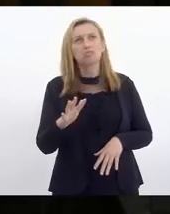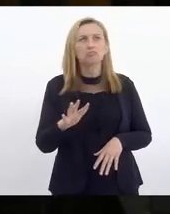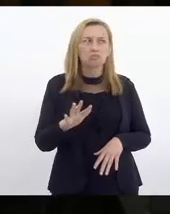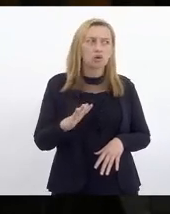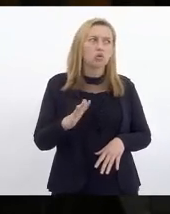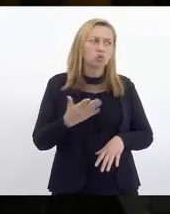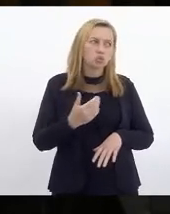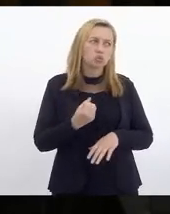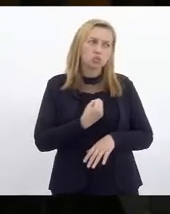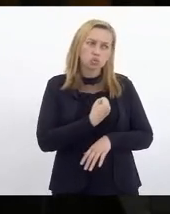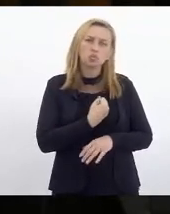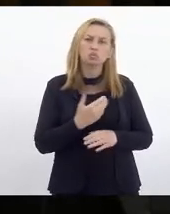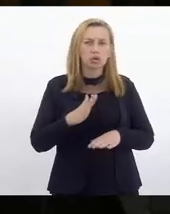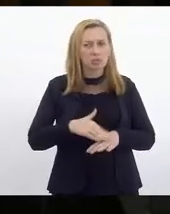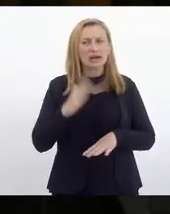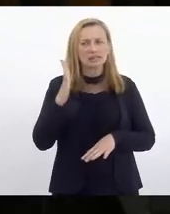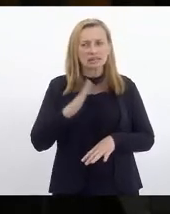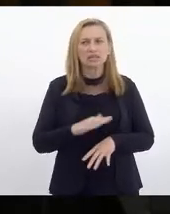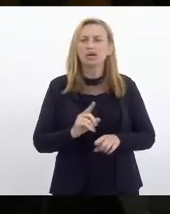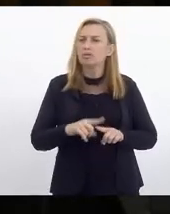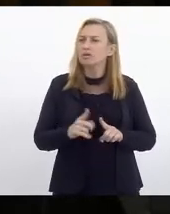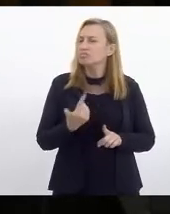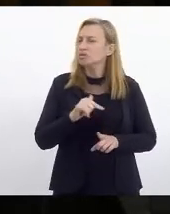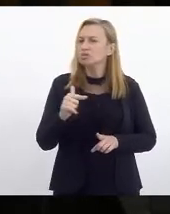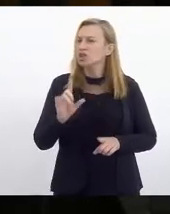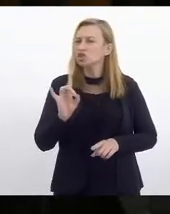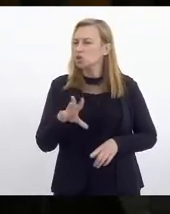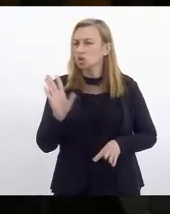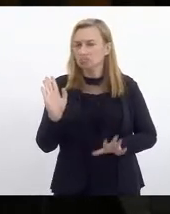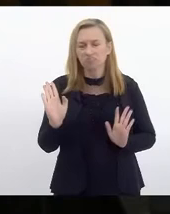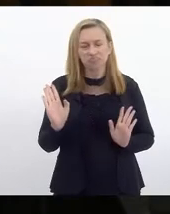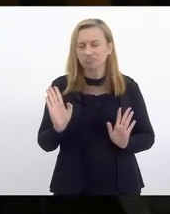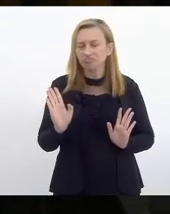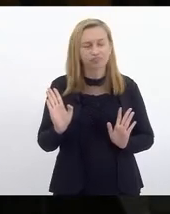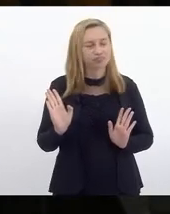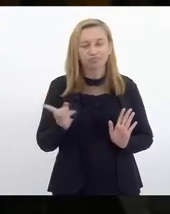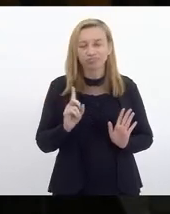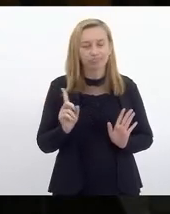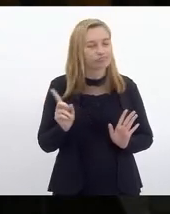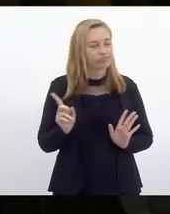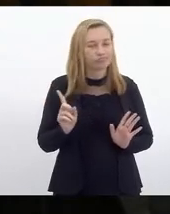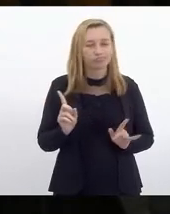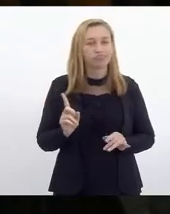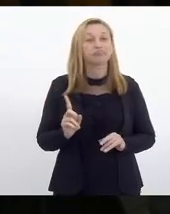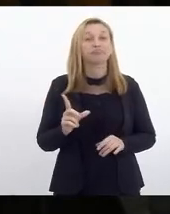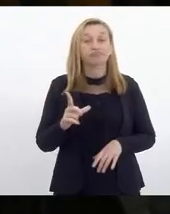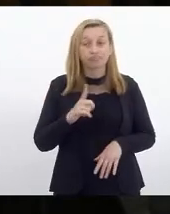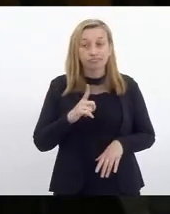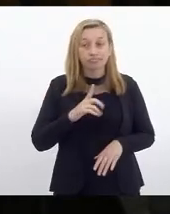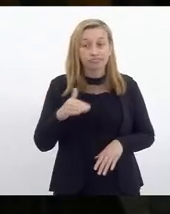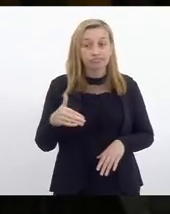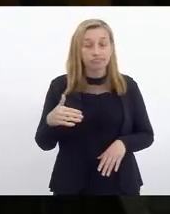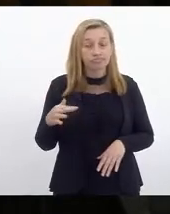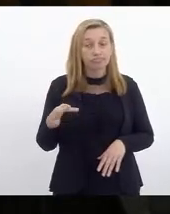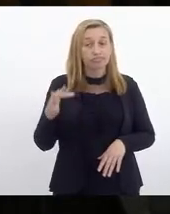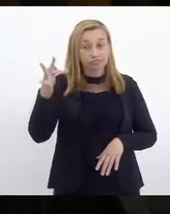bem maior. Mas não tem só isso, deputada Lucinha. Tem o para frente.